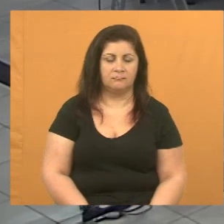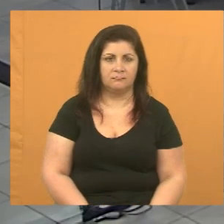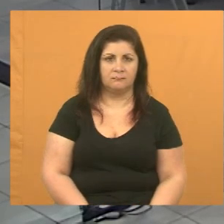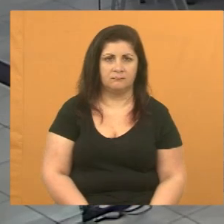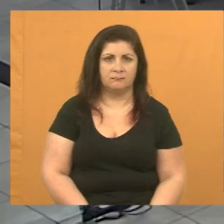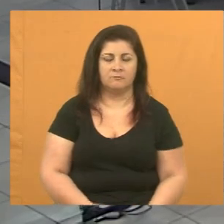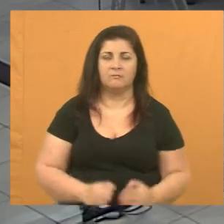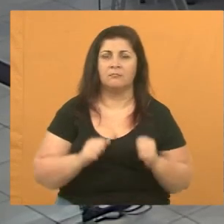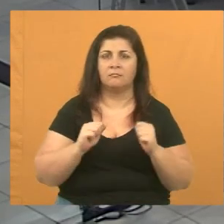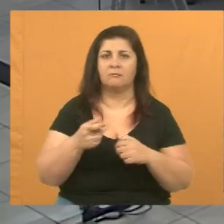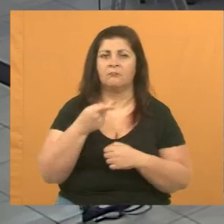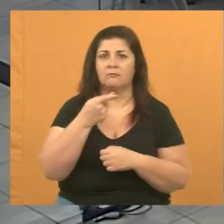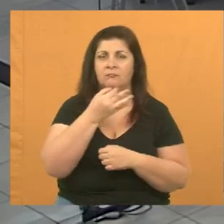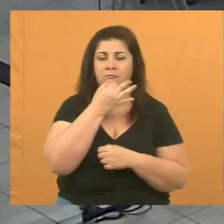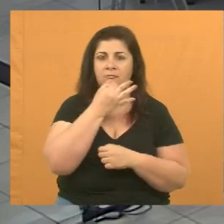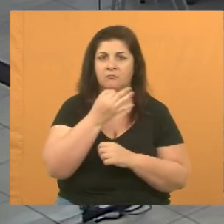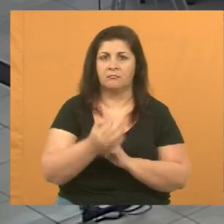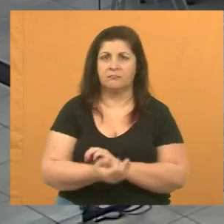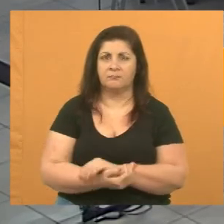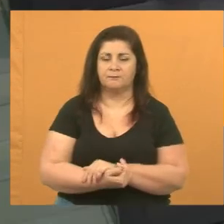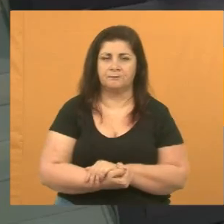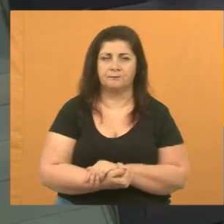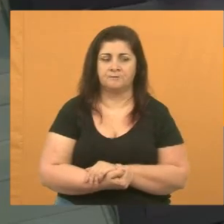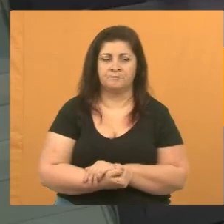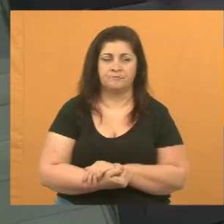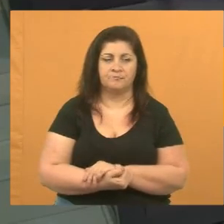O projeto continua em discussão.